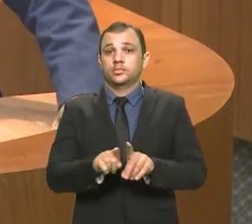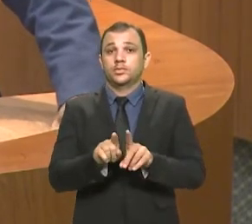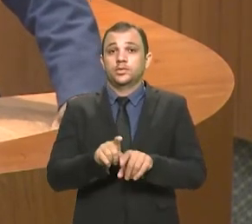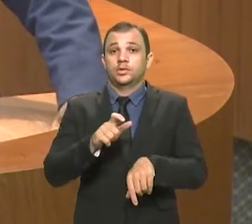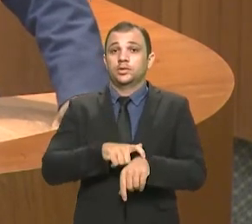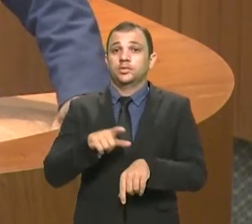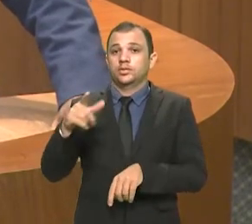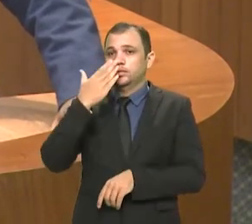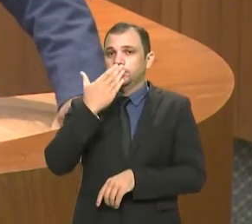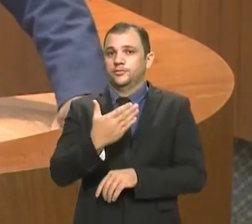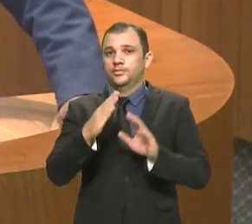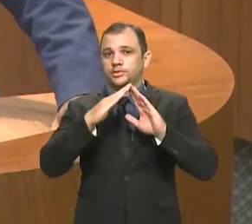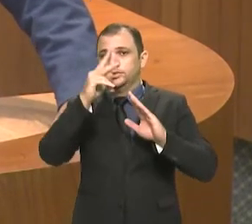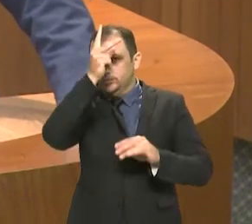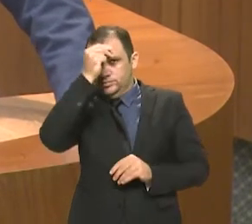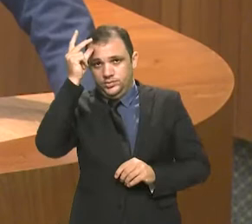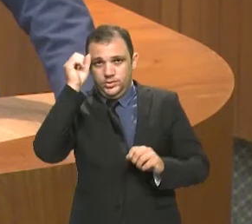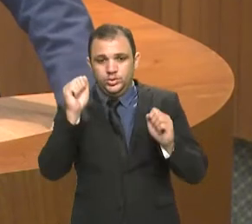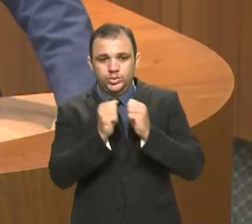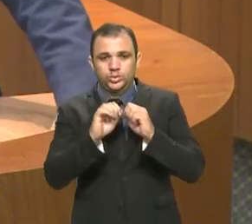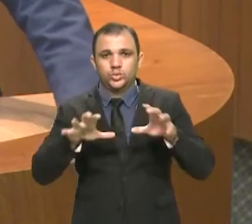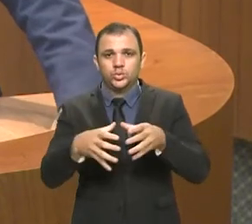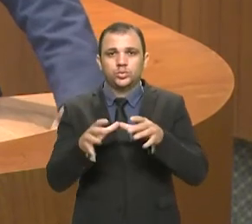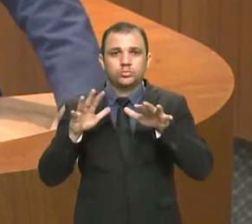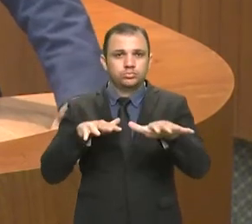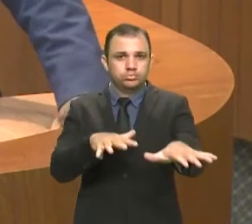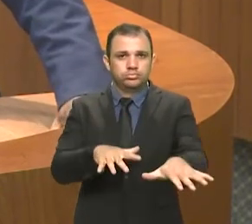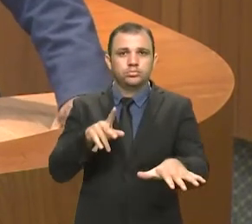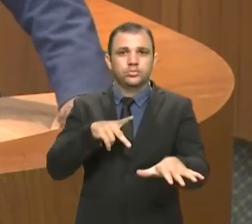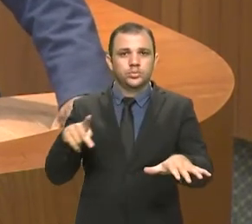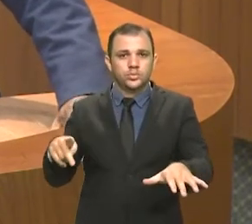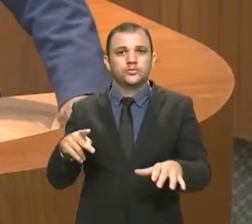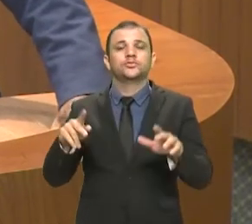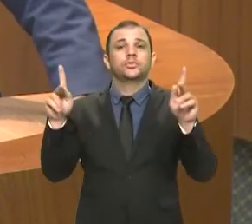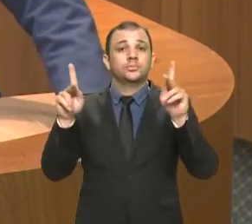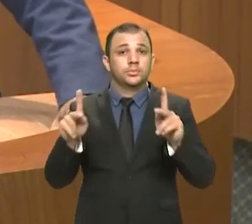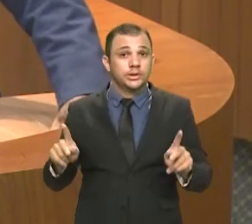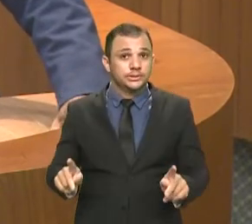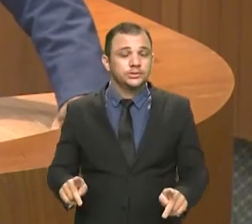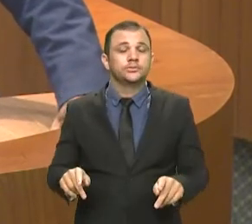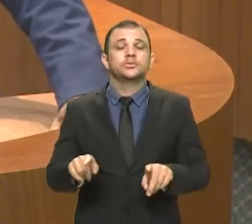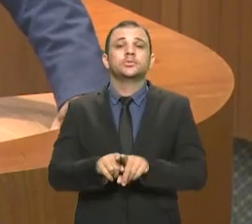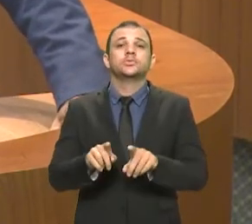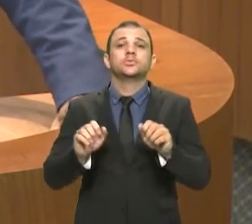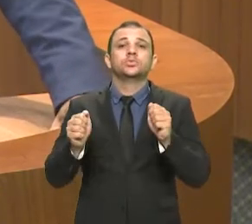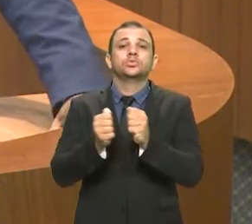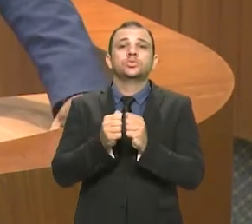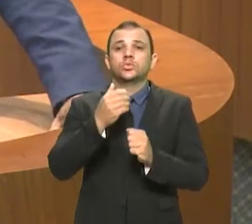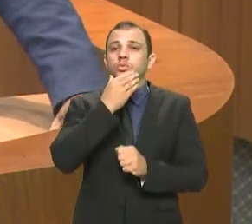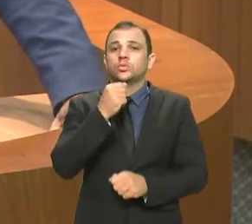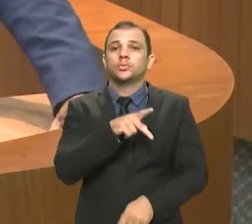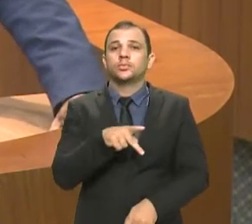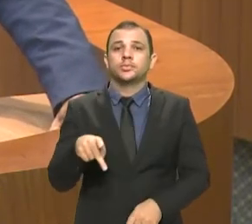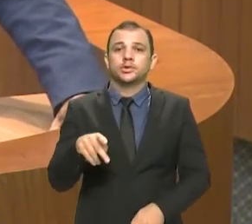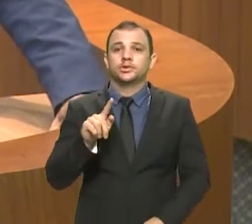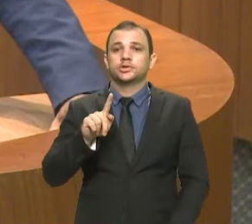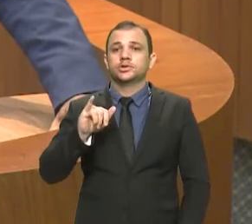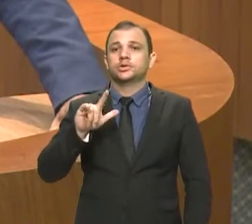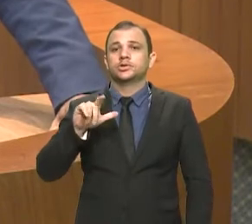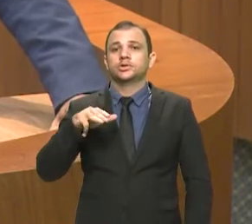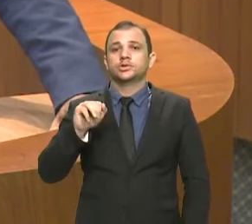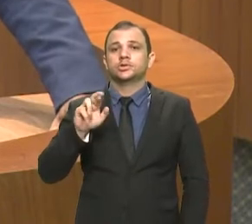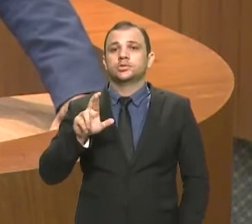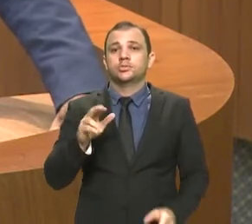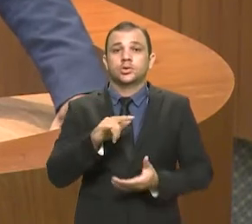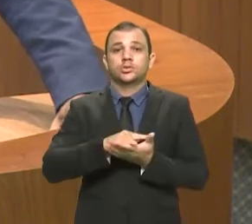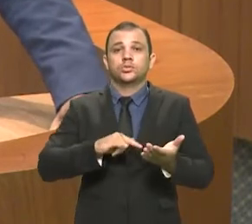junto com os manifestantes, com os professores, de forma pacífica, com o presidente Gilmar, nós protocolamos também dois documentos na